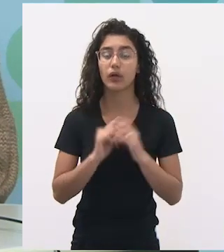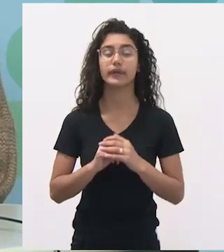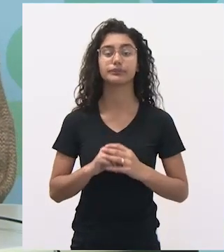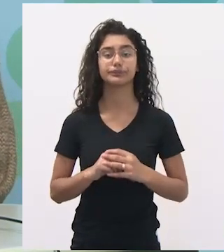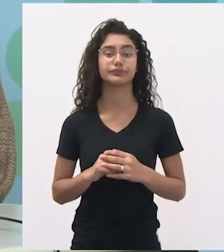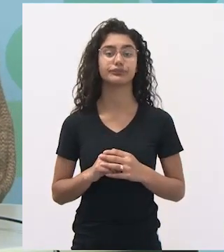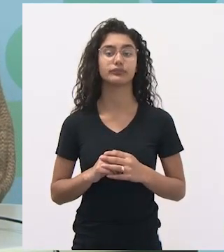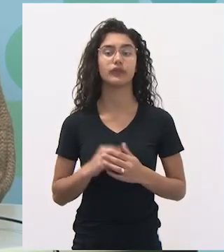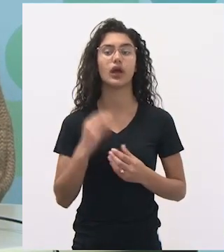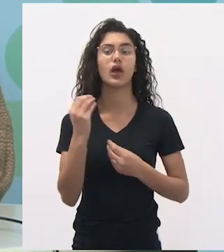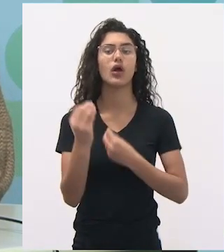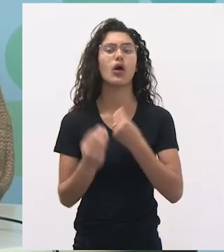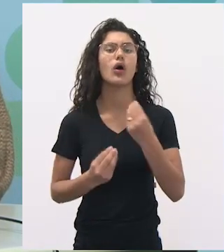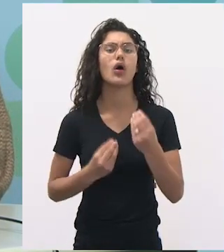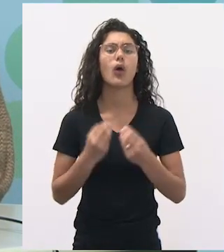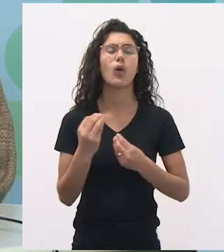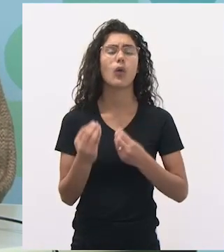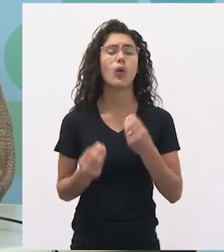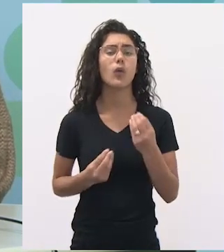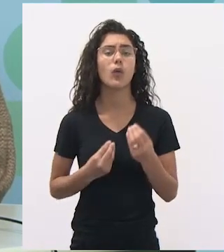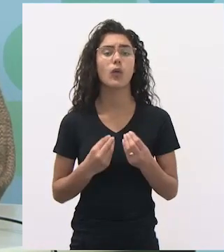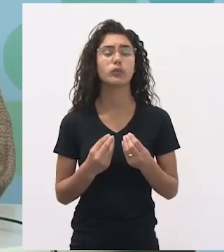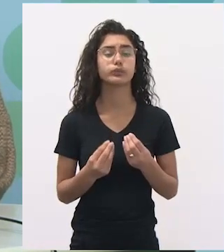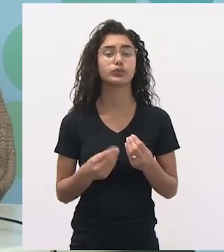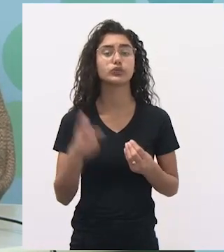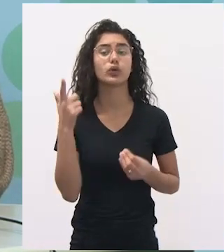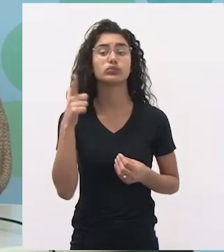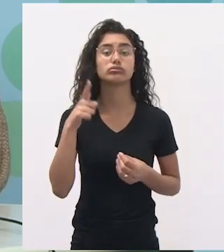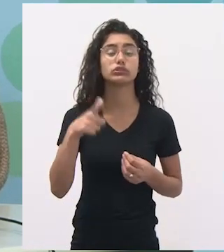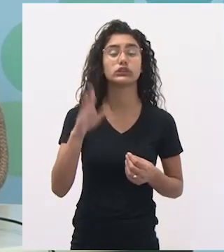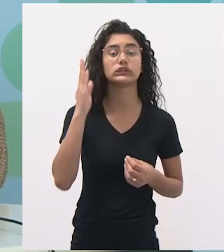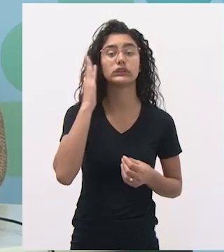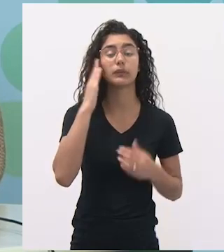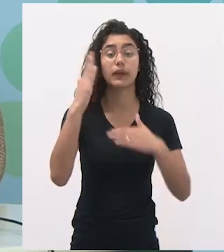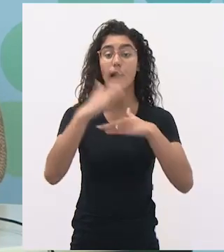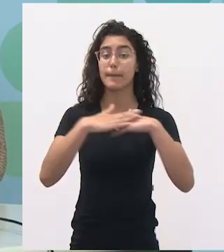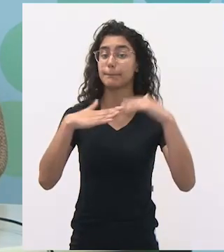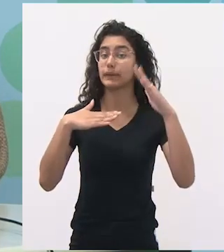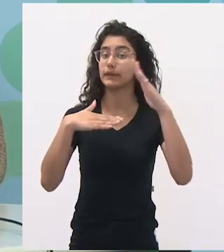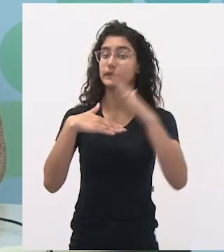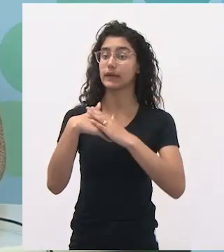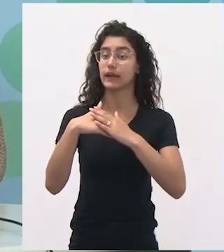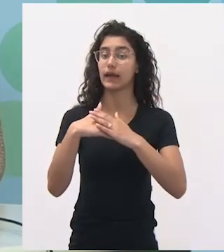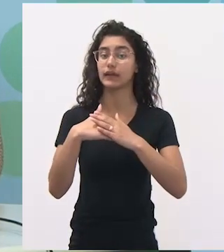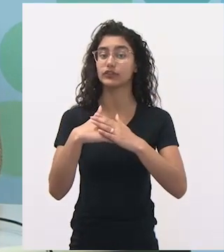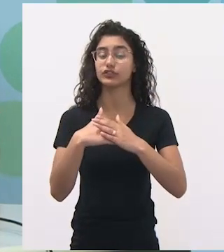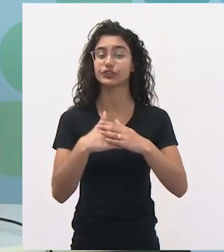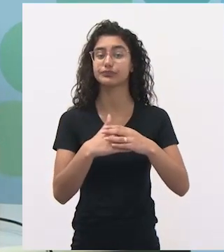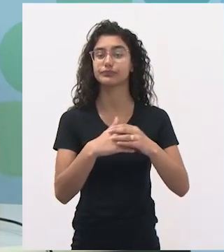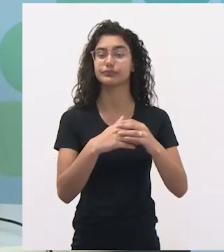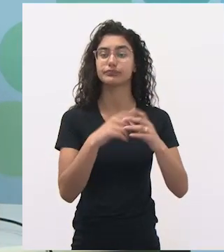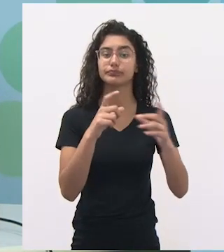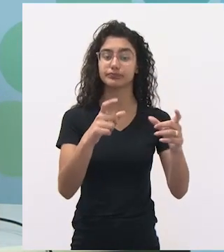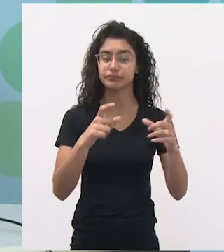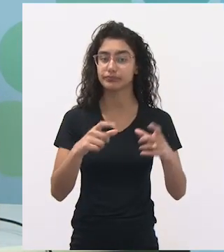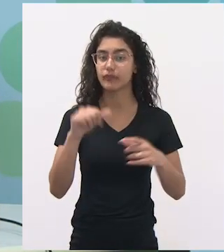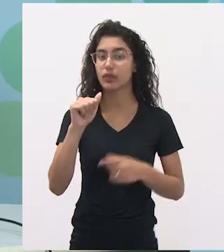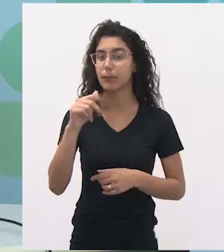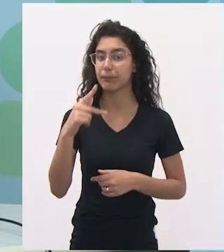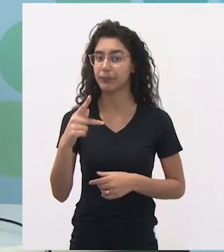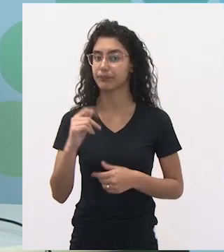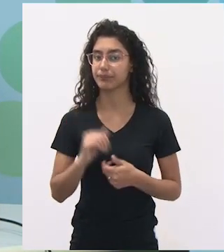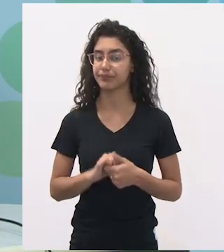nós. Como conseguimos saber a habilidade que está sendo aferida em cada questão da AP?